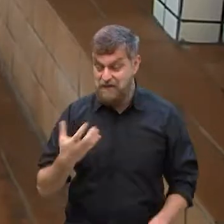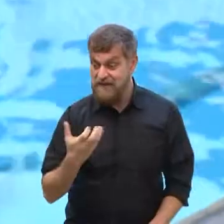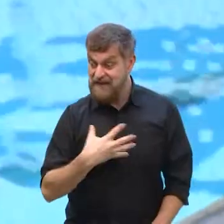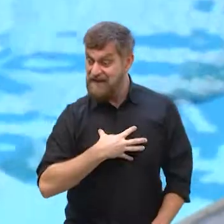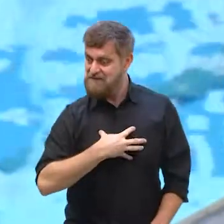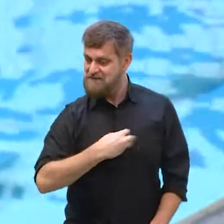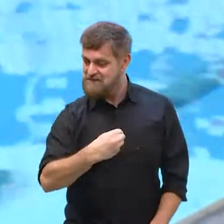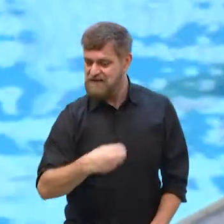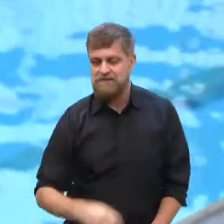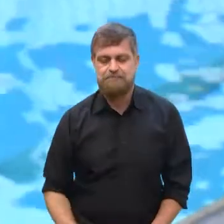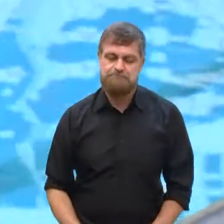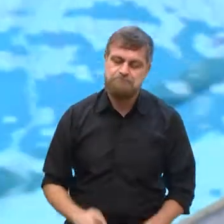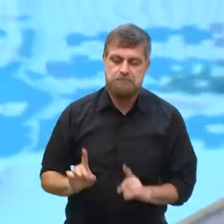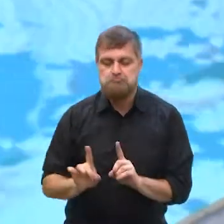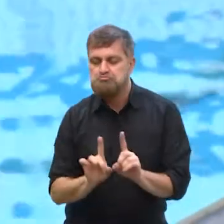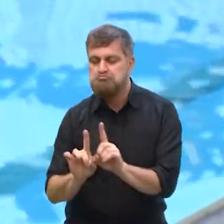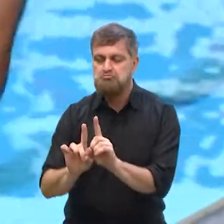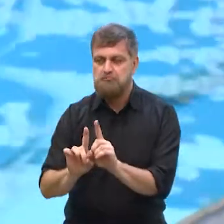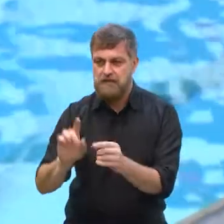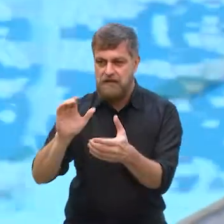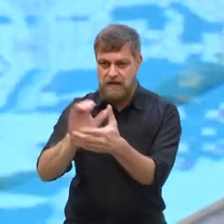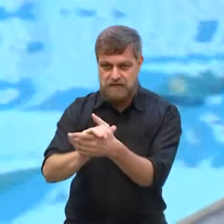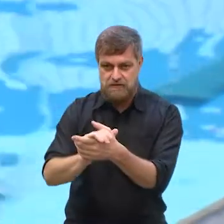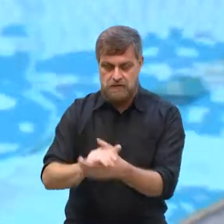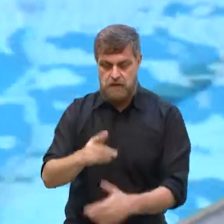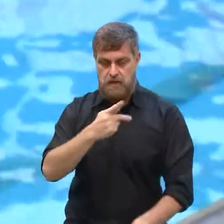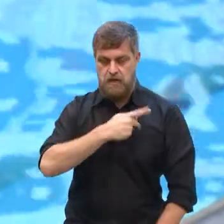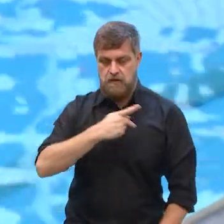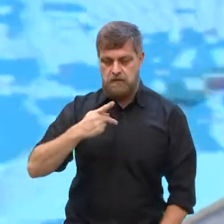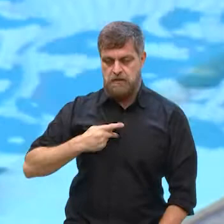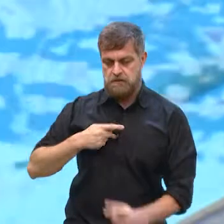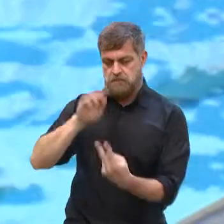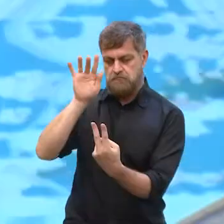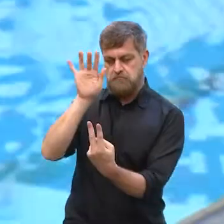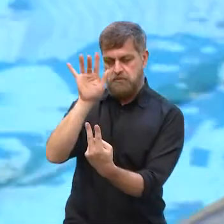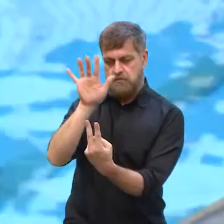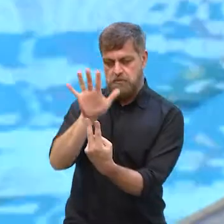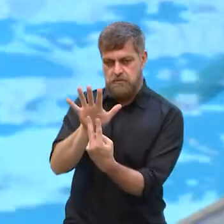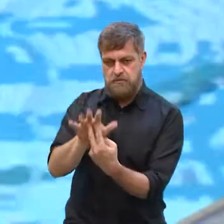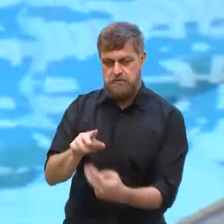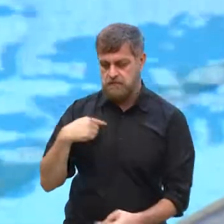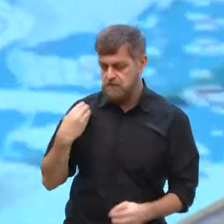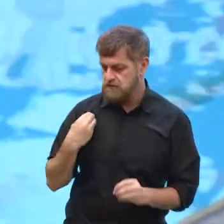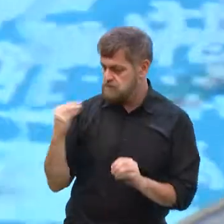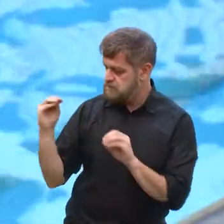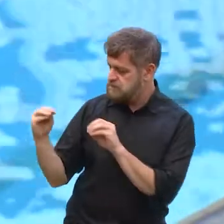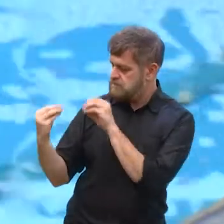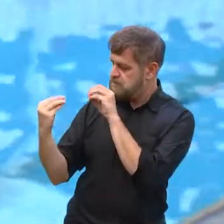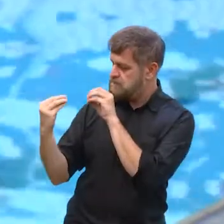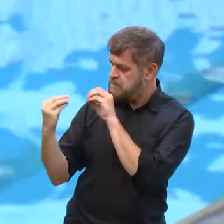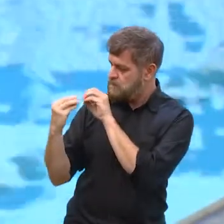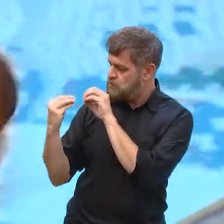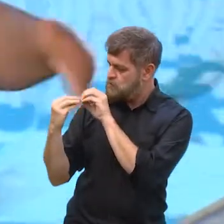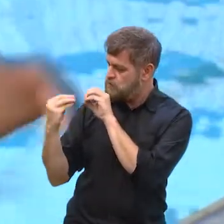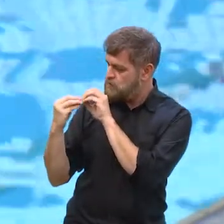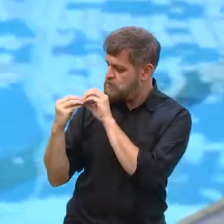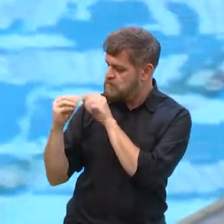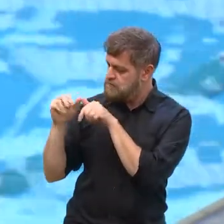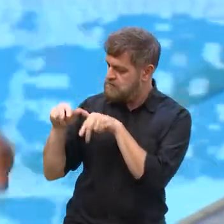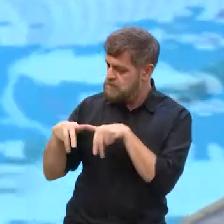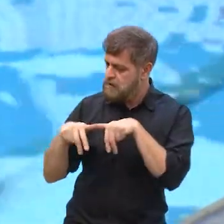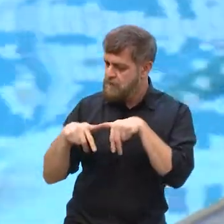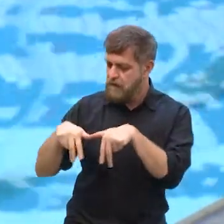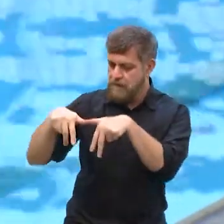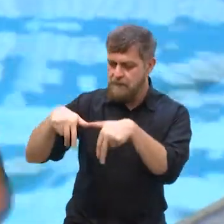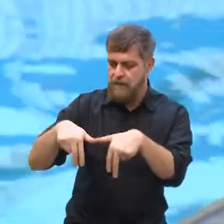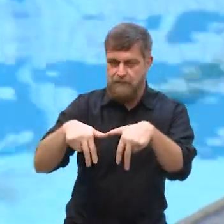né? Então a gente casou, quando o pastor, né, dá a benção e a gente vira para descer e casados já,